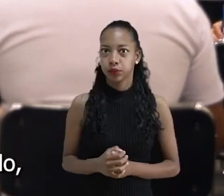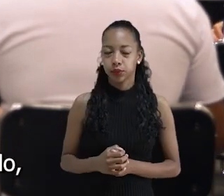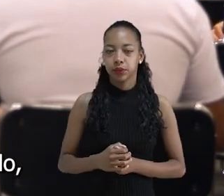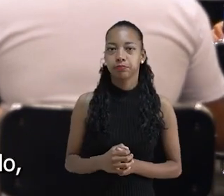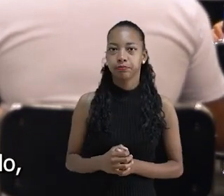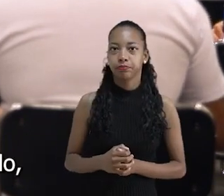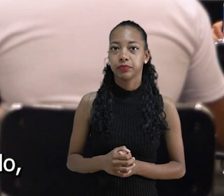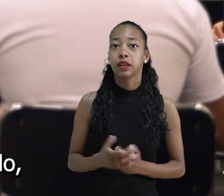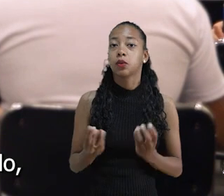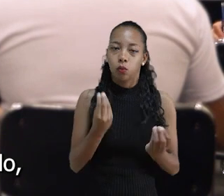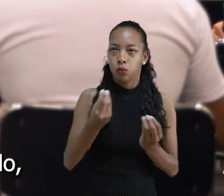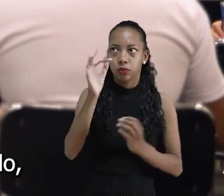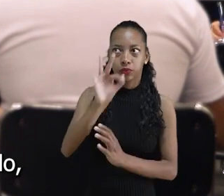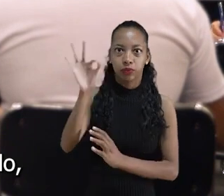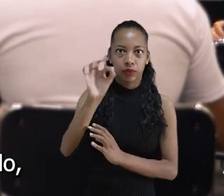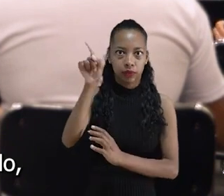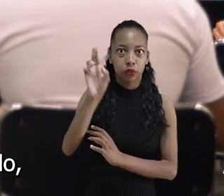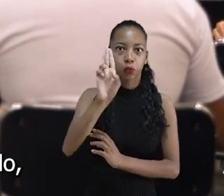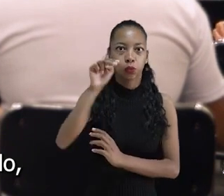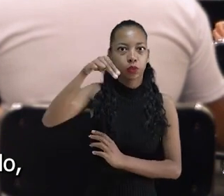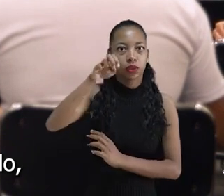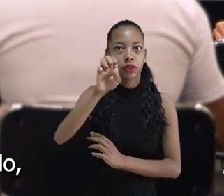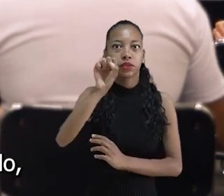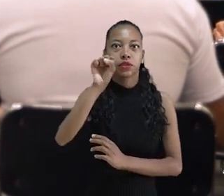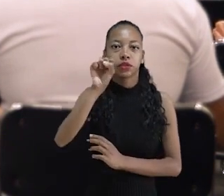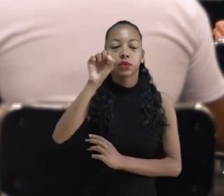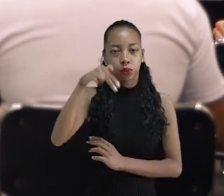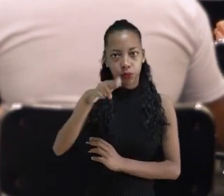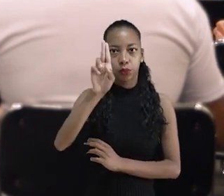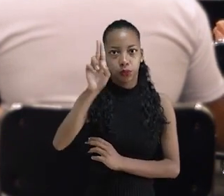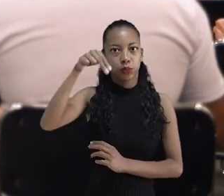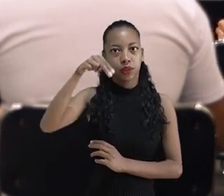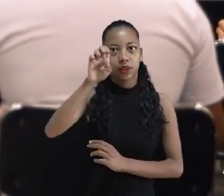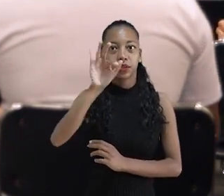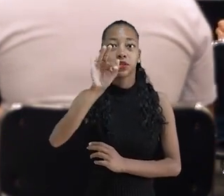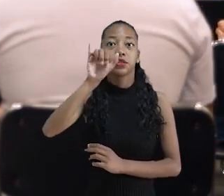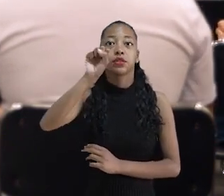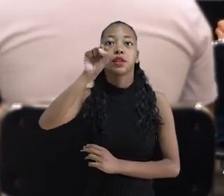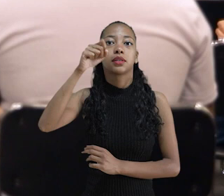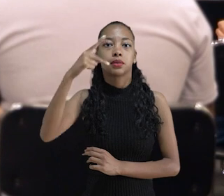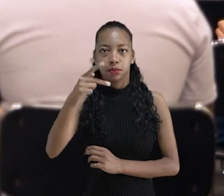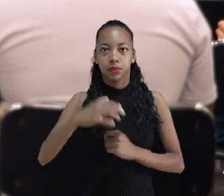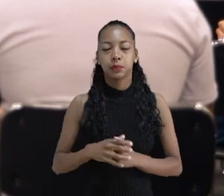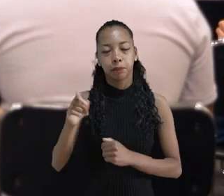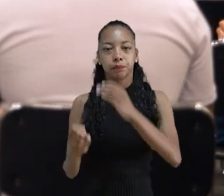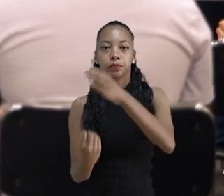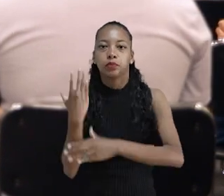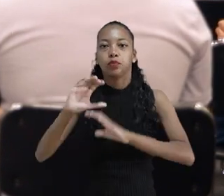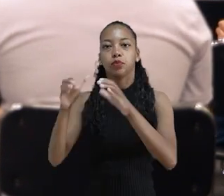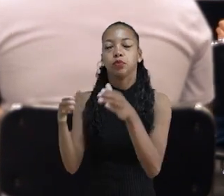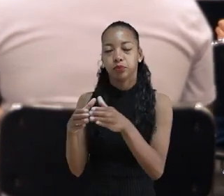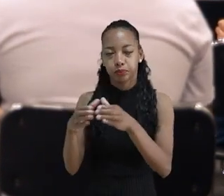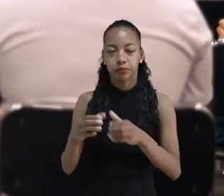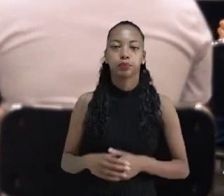um embrião dele na Unifesp né na Universidade Federal do Estado de São Paulo no Campus de Guarulhos lá no Pimentas